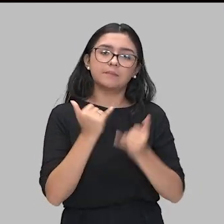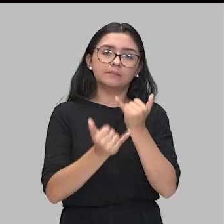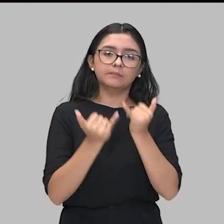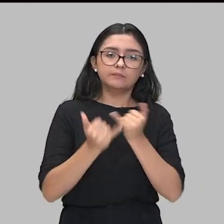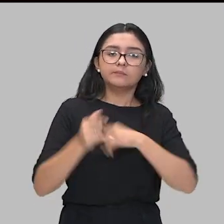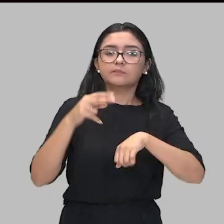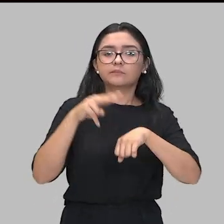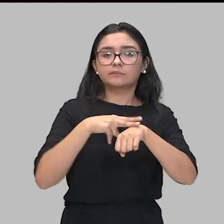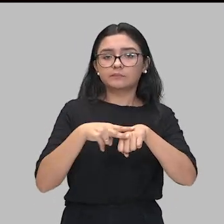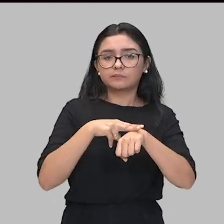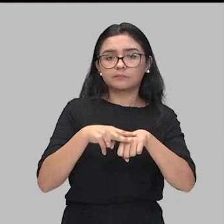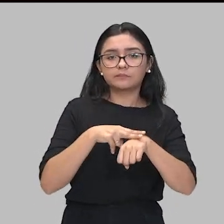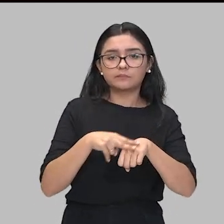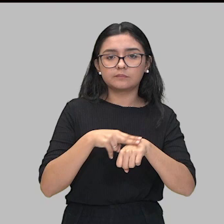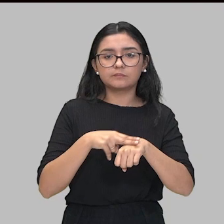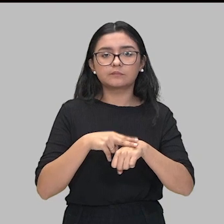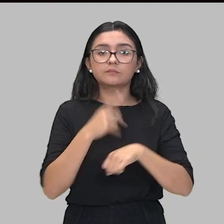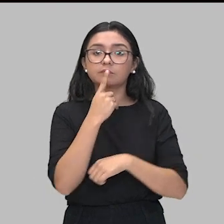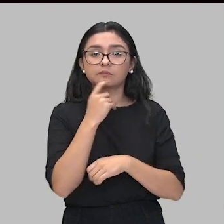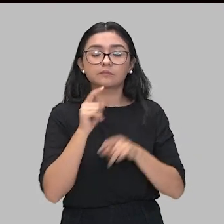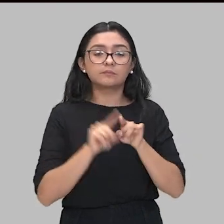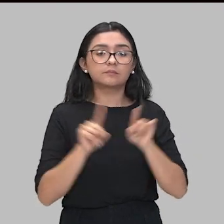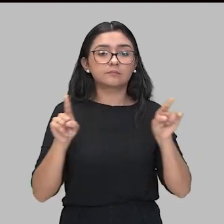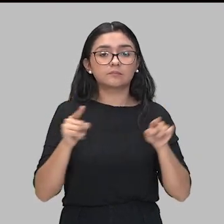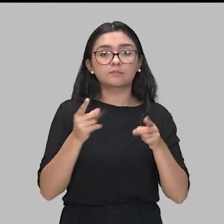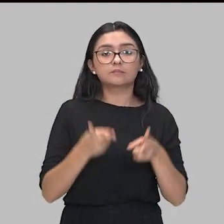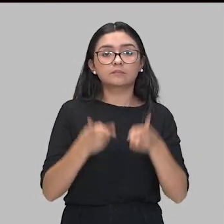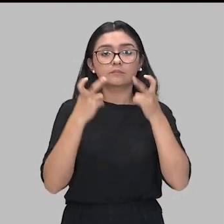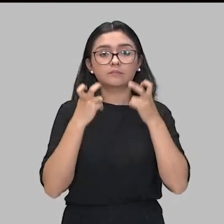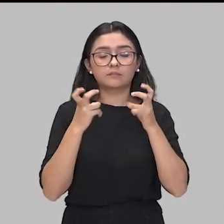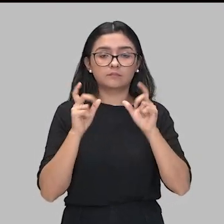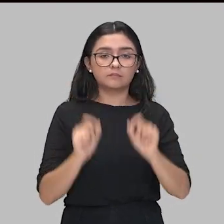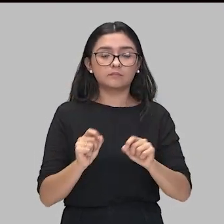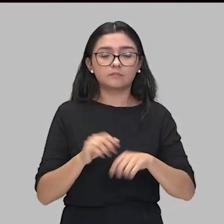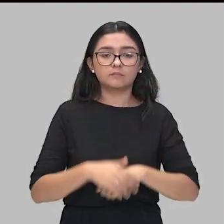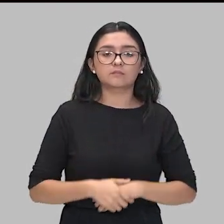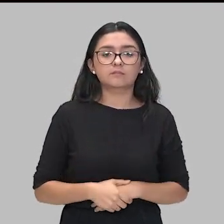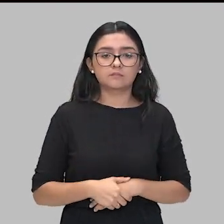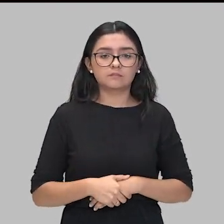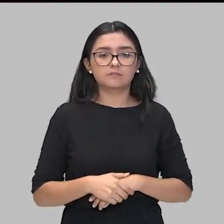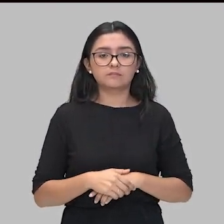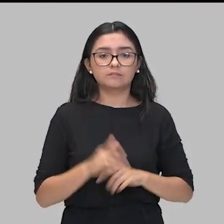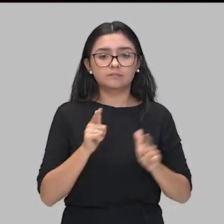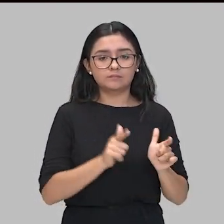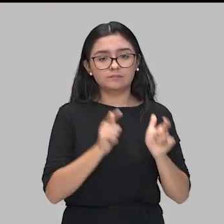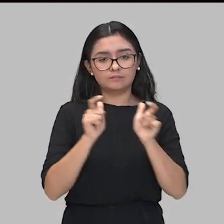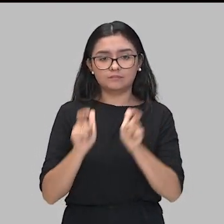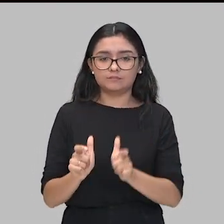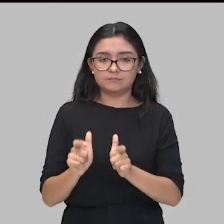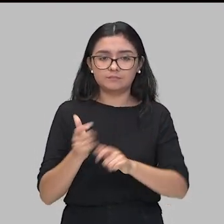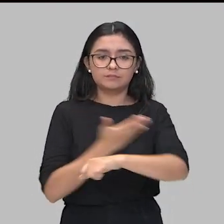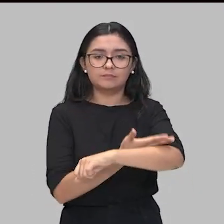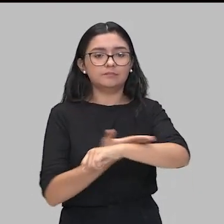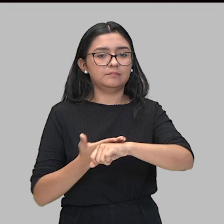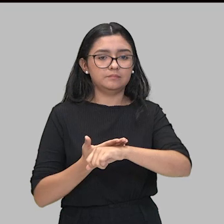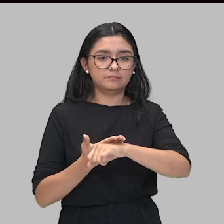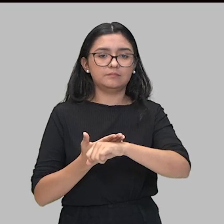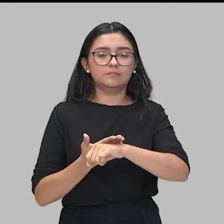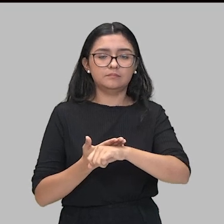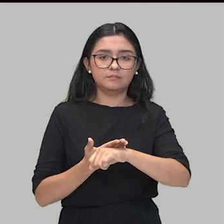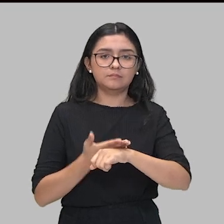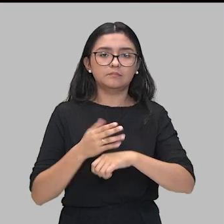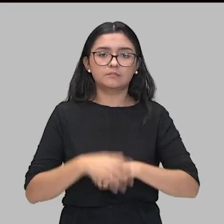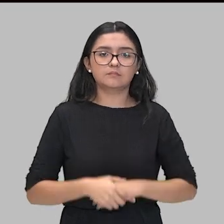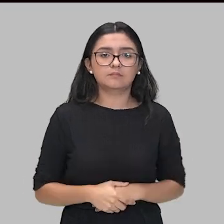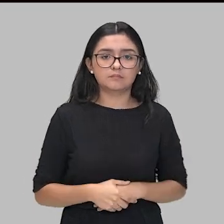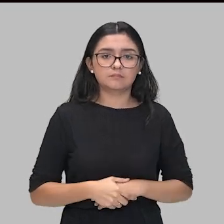verde. Mas percebam vocês que o cartão branco, ele ficou vermelho, o cartão verde, ele ficou preto e o cartão vermelho ficou